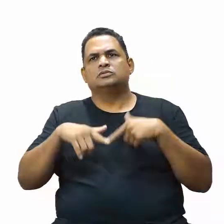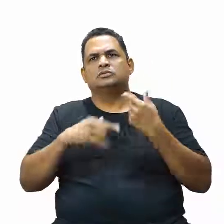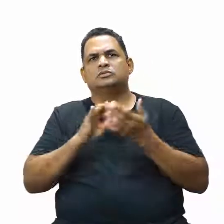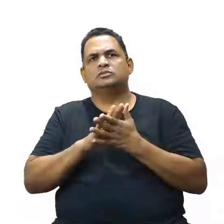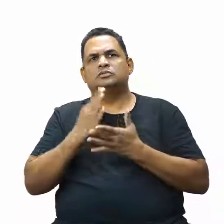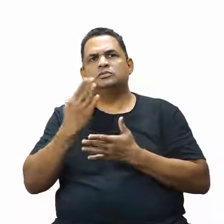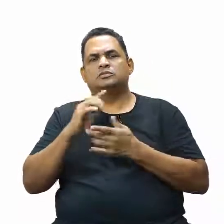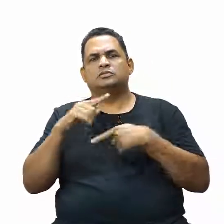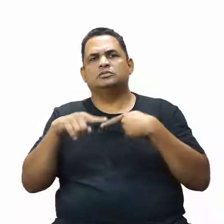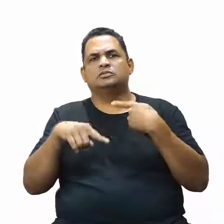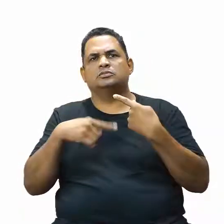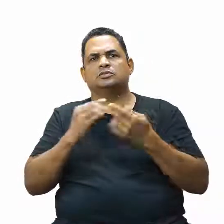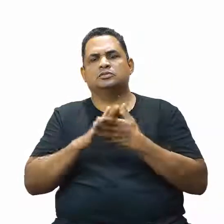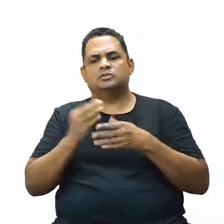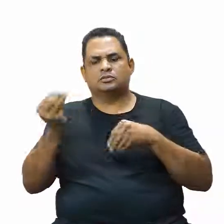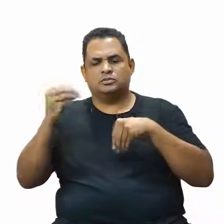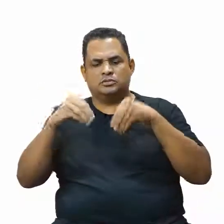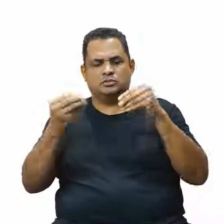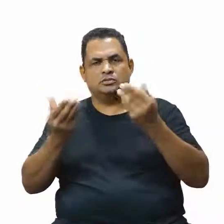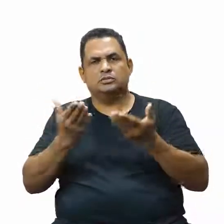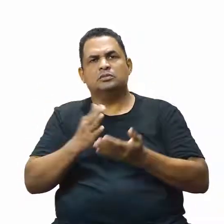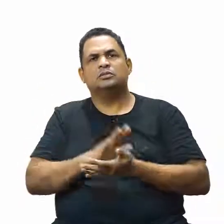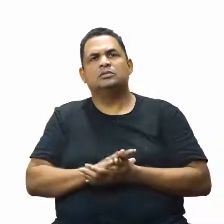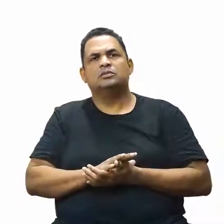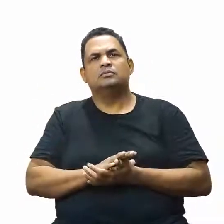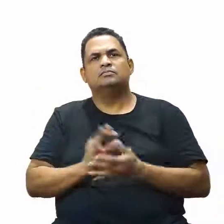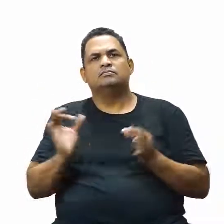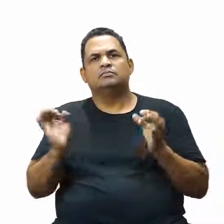o plantio. Portanto,